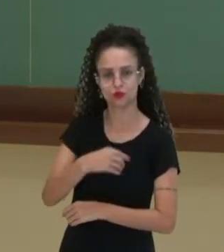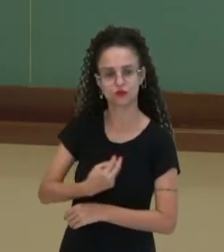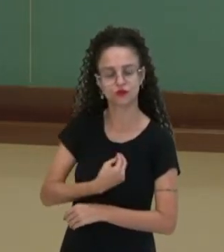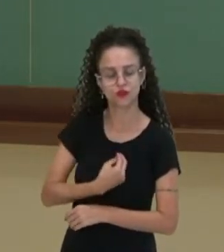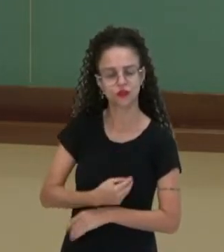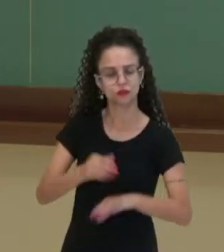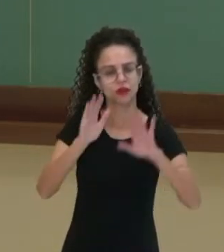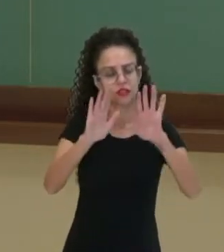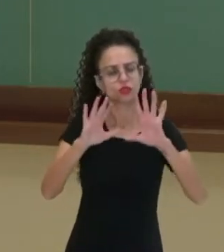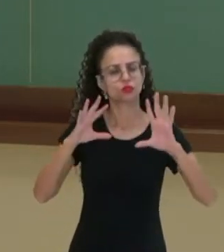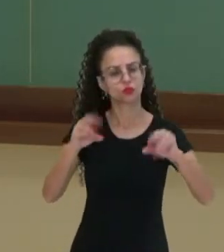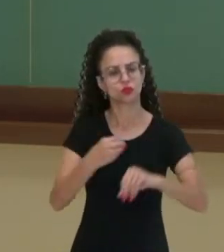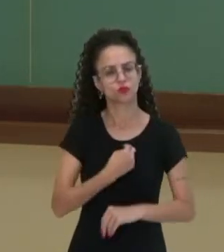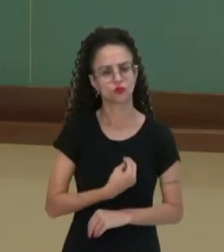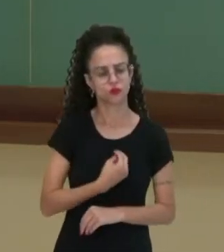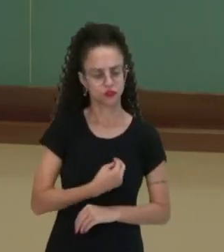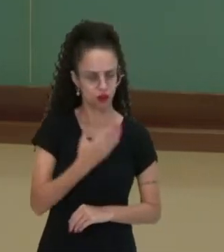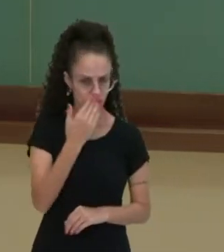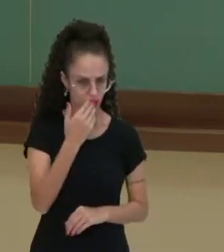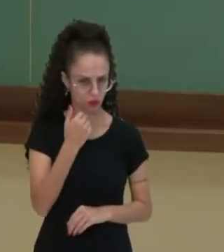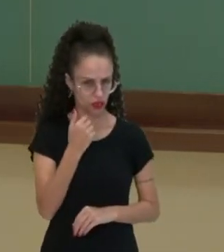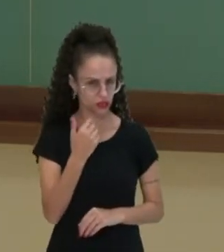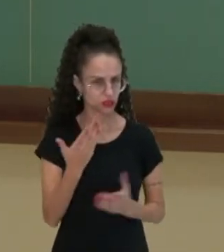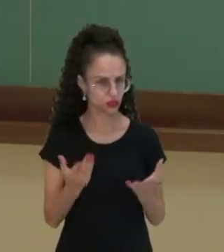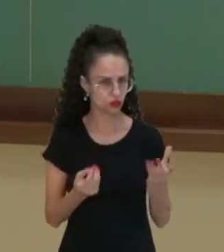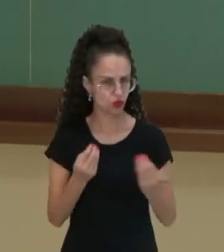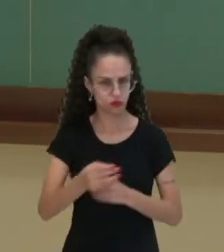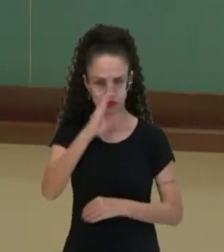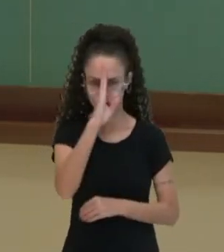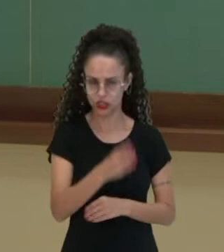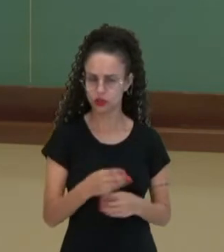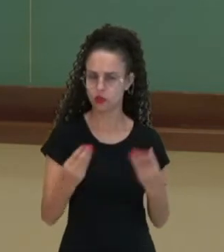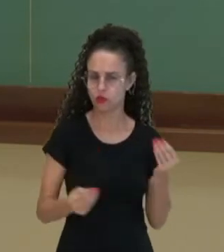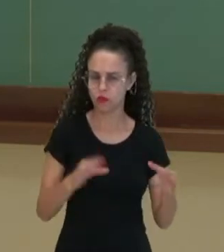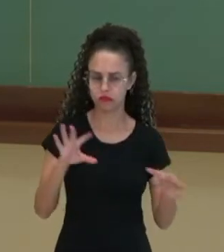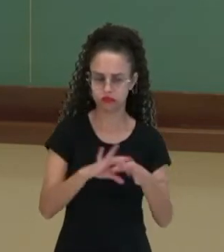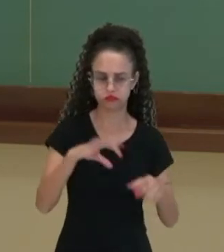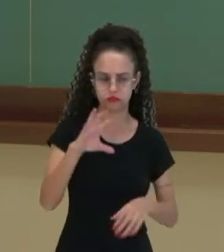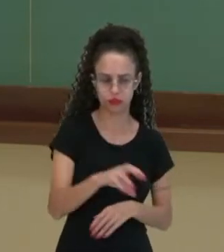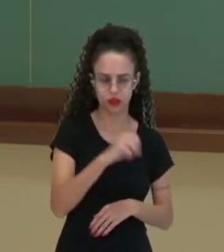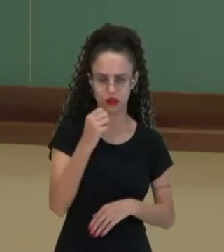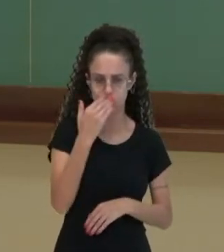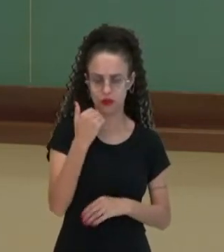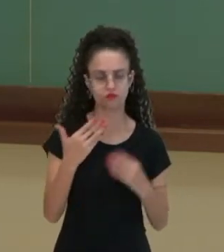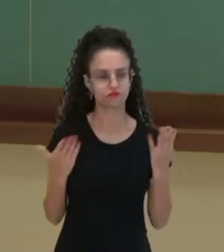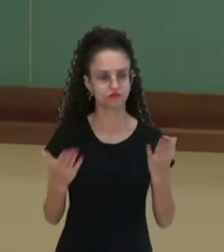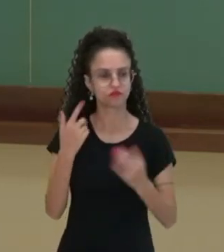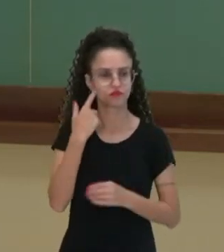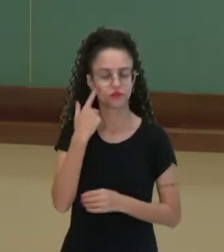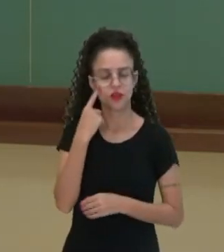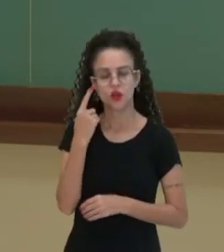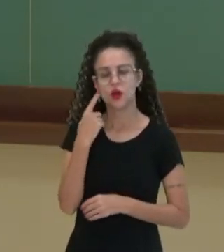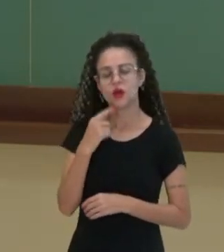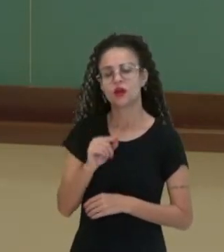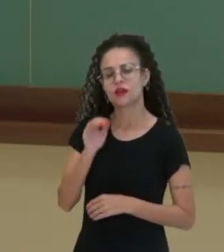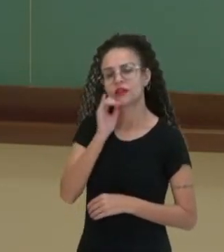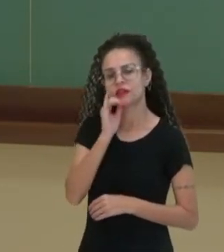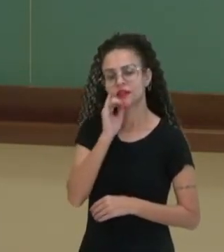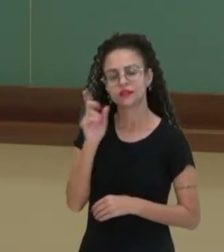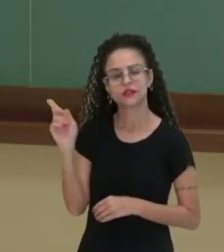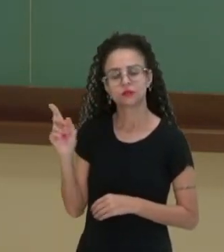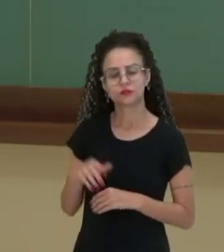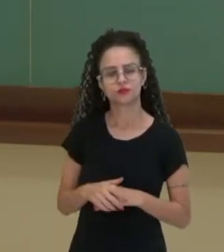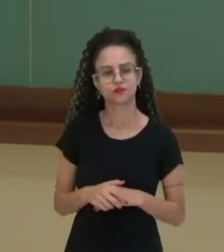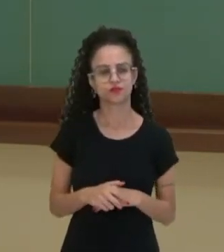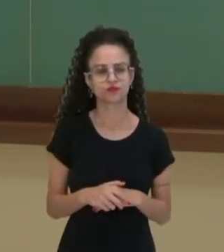que todos os seres vivos se alimentam de planta, diretamente falando? Vamos pensar um pouquinho, deixa eu ver. Vamos pensar aqui nesses seres